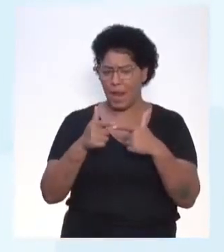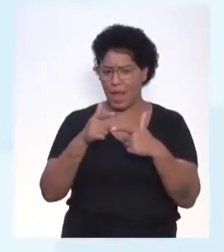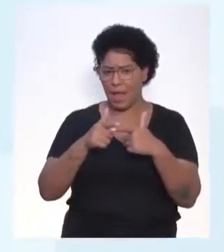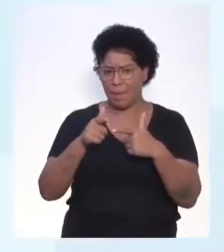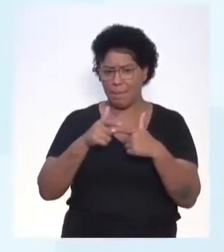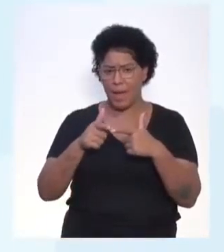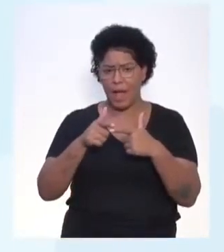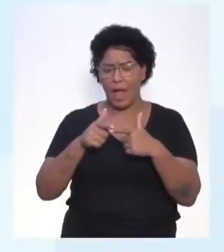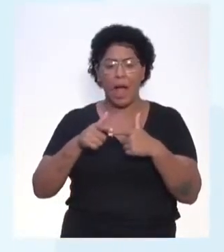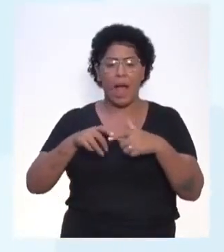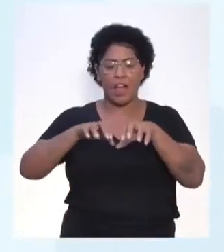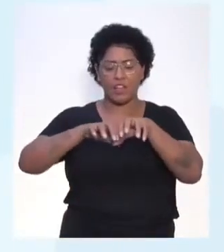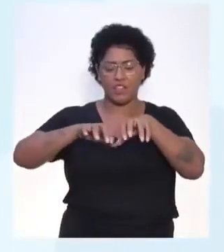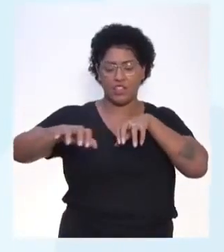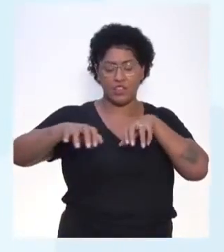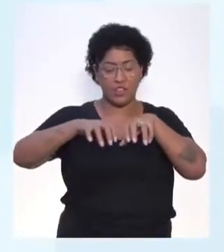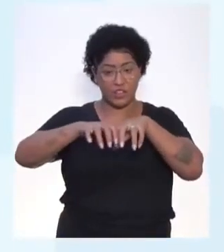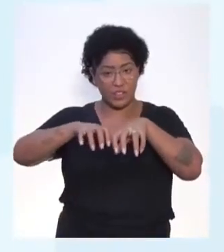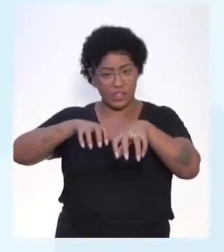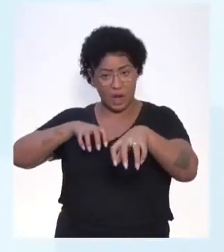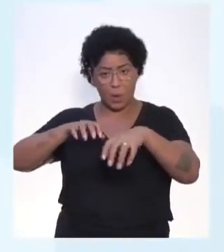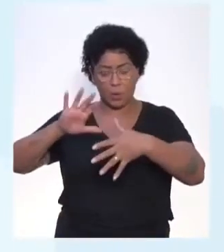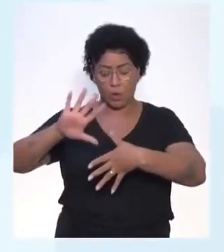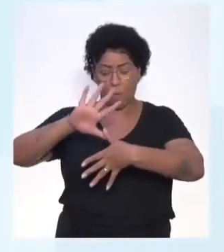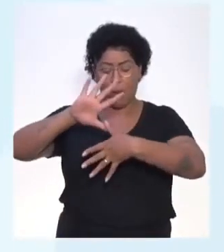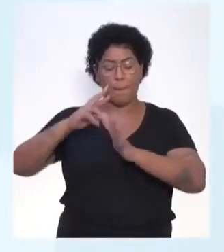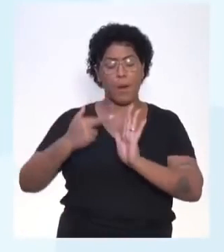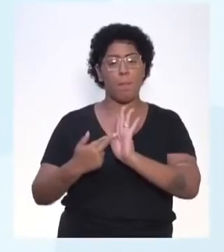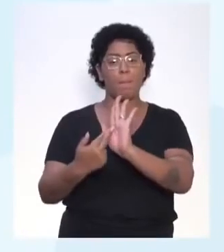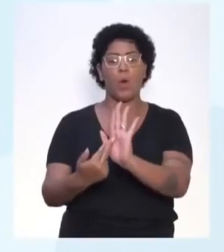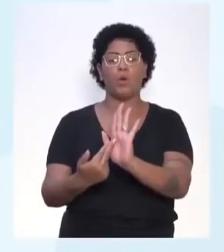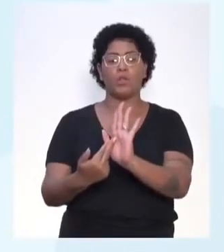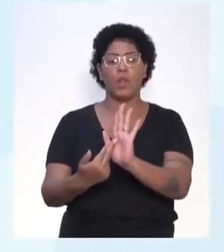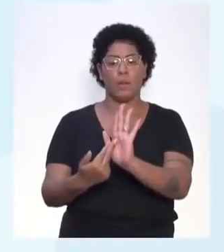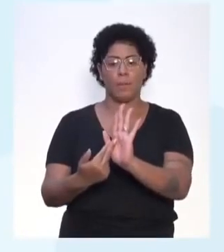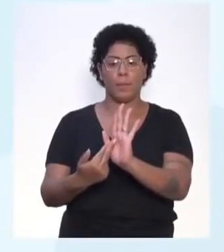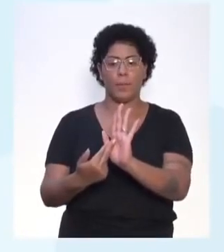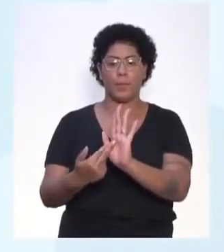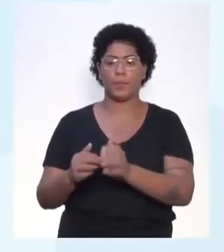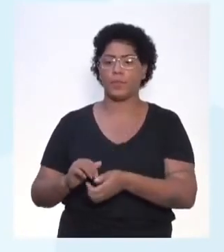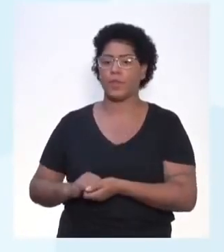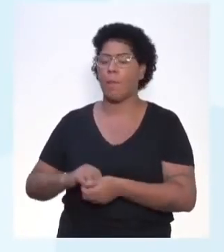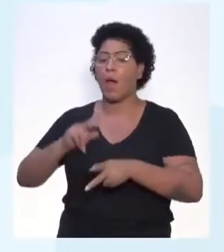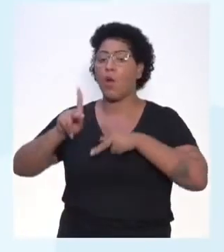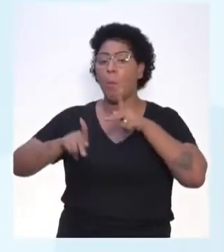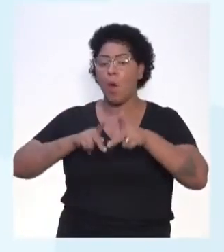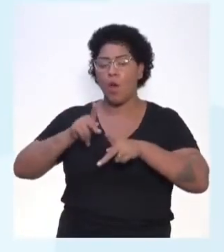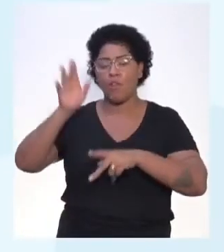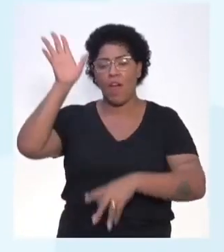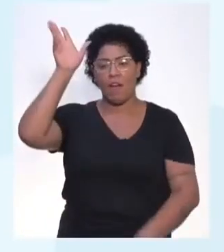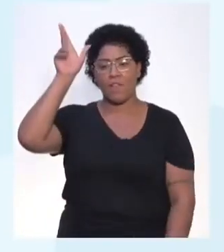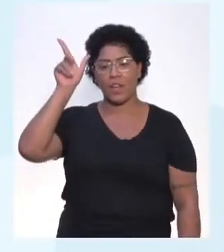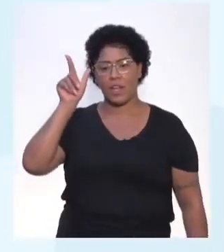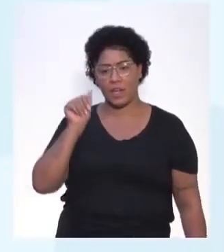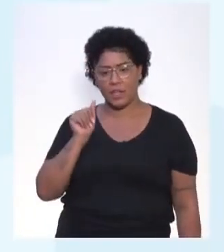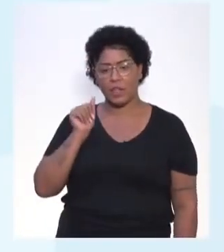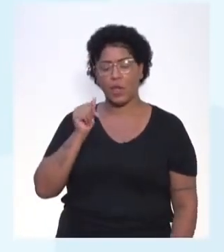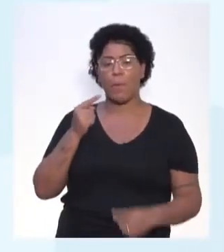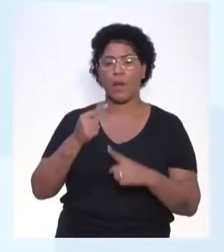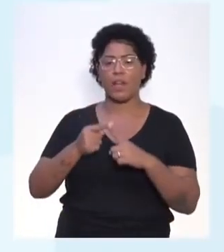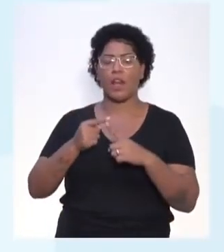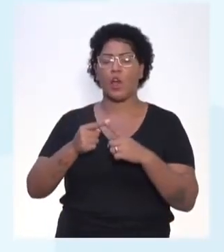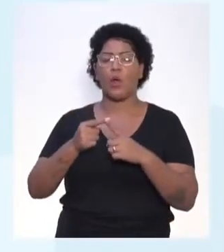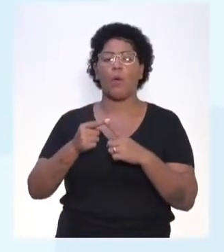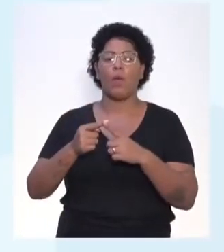fronteiras artificiais, que é isto que esse mapa está mostrando, acarretaram para os povos africanos em seus domínios